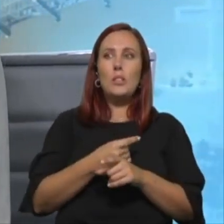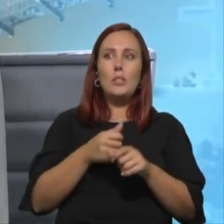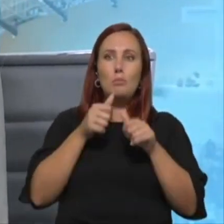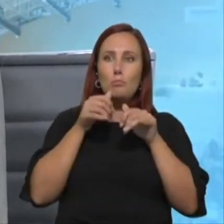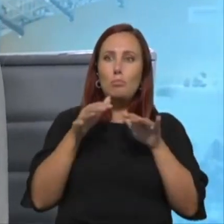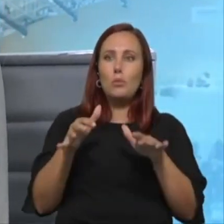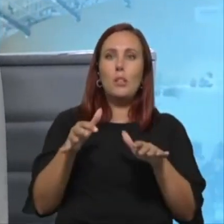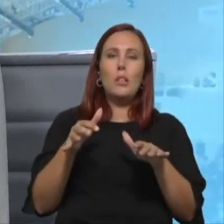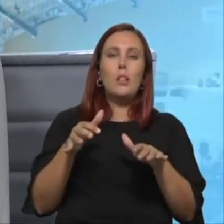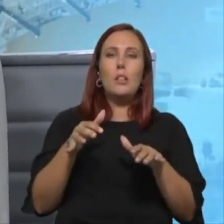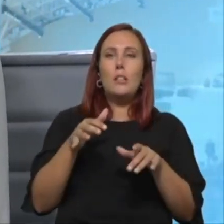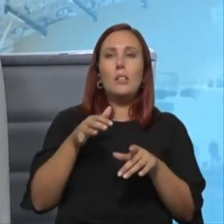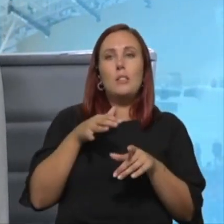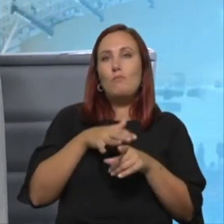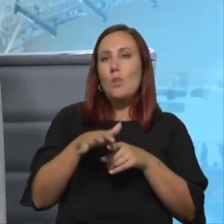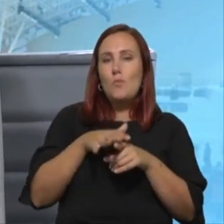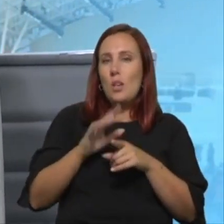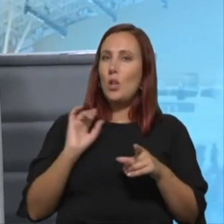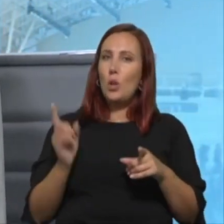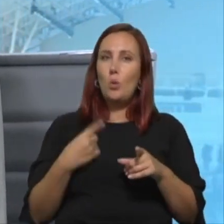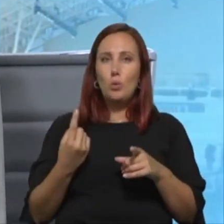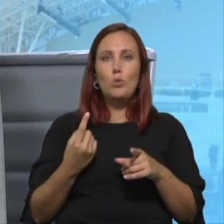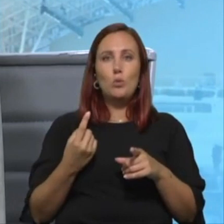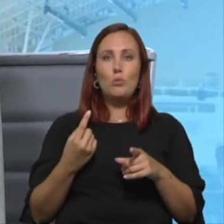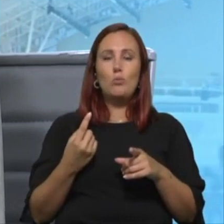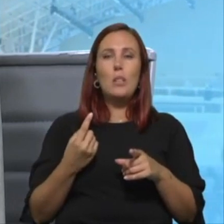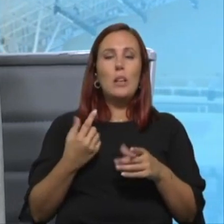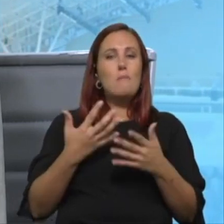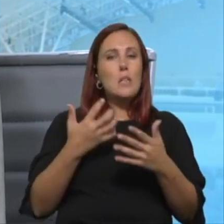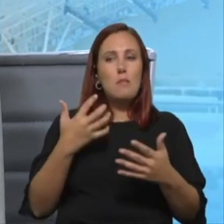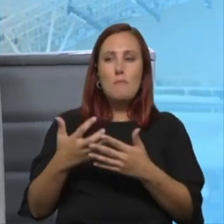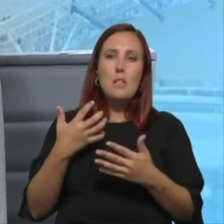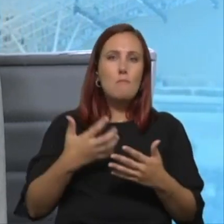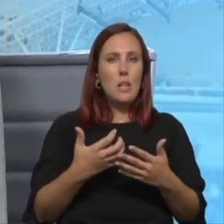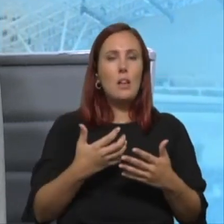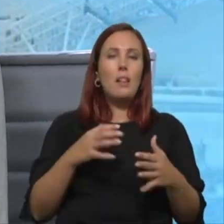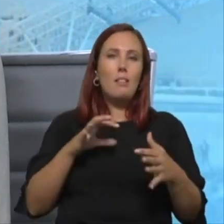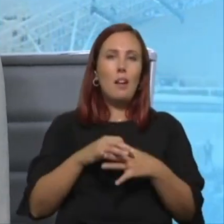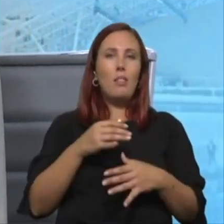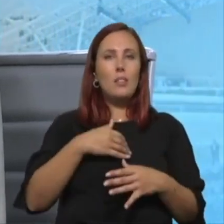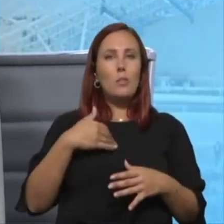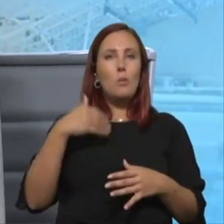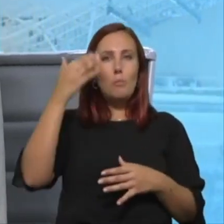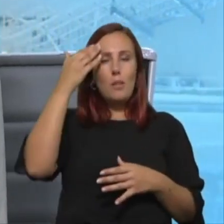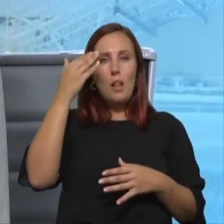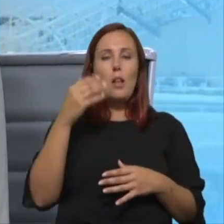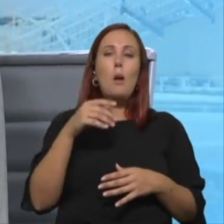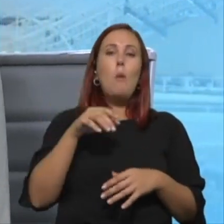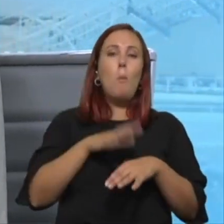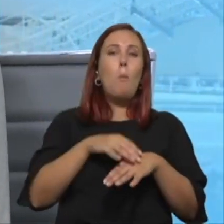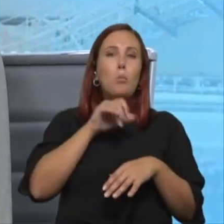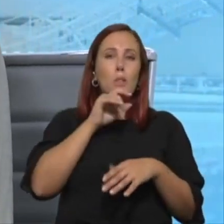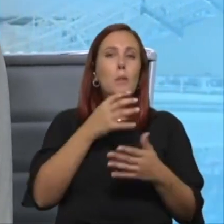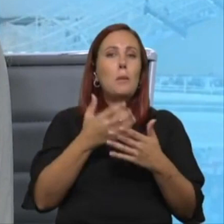todos passámos por isto, e que teve um impacto grande em termos de saúde mental. Diria mesmo, provavelmente, terá sido o principal